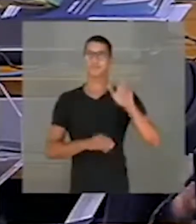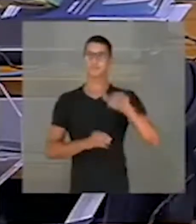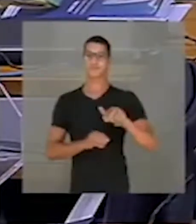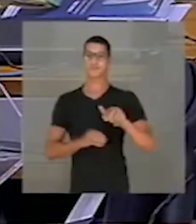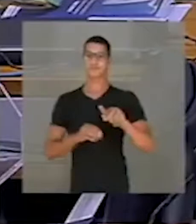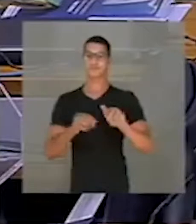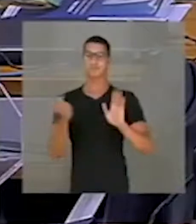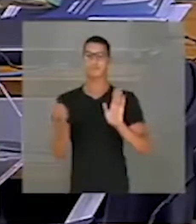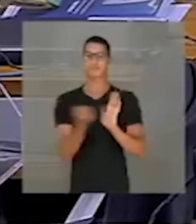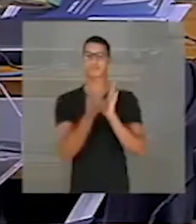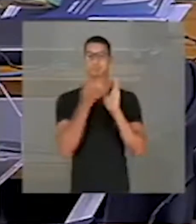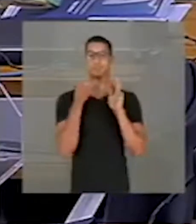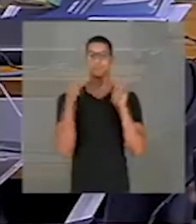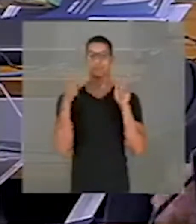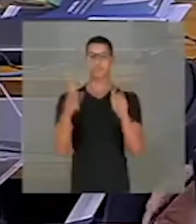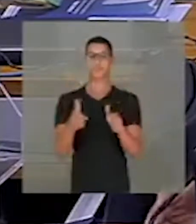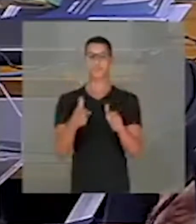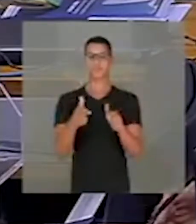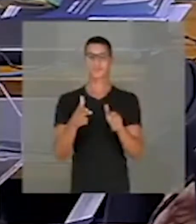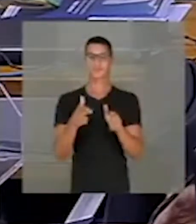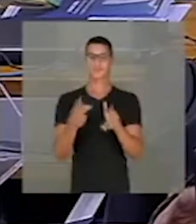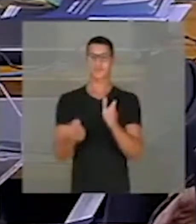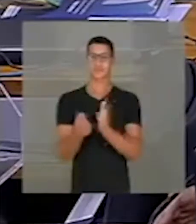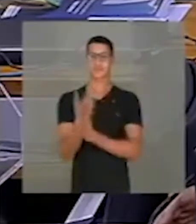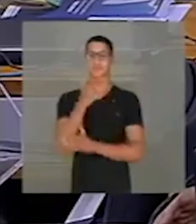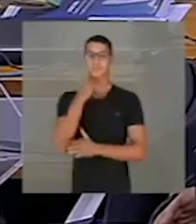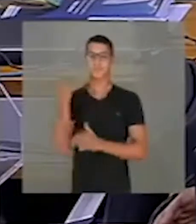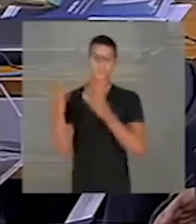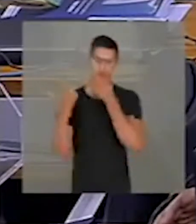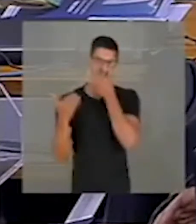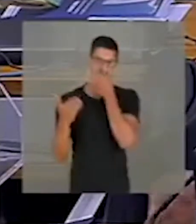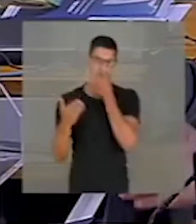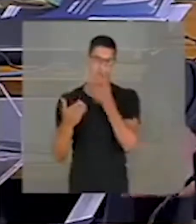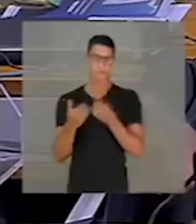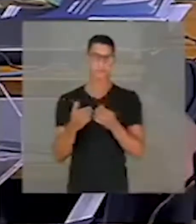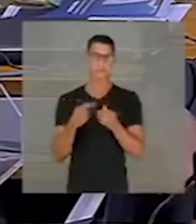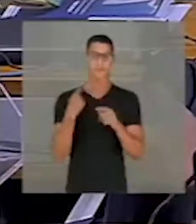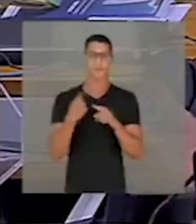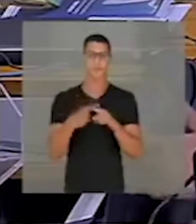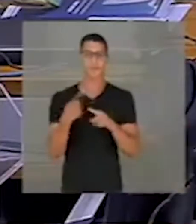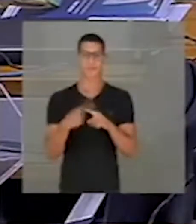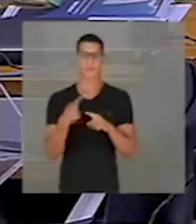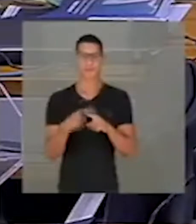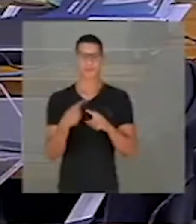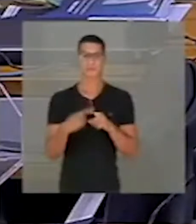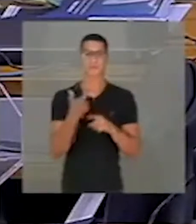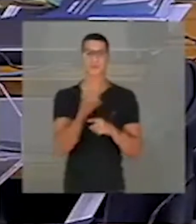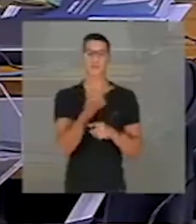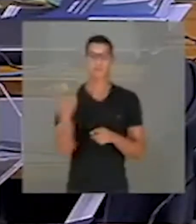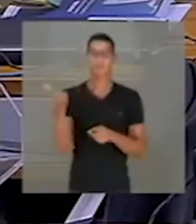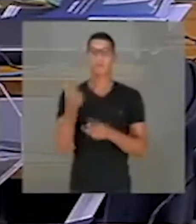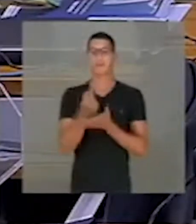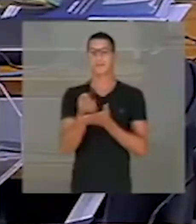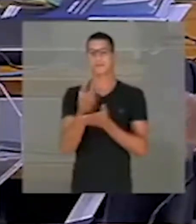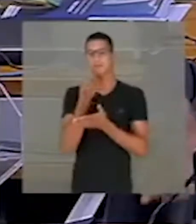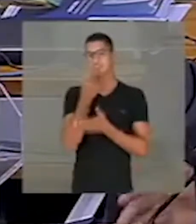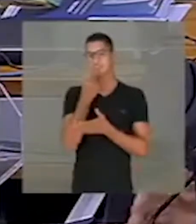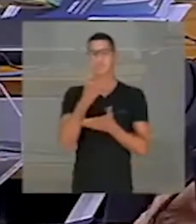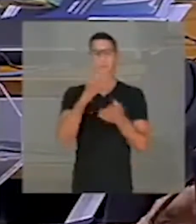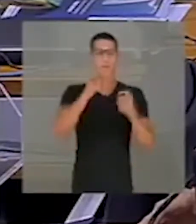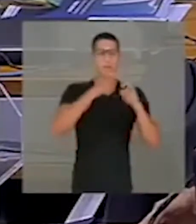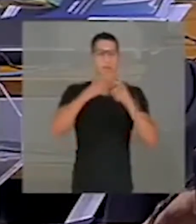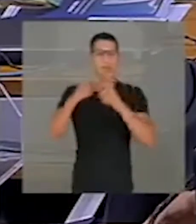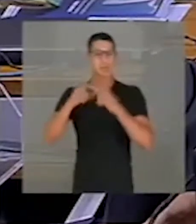foram taxados de causadores de morte. Por que esses outros fármacos que os médicos de todo